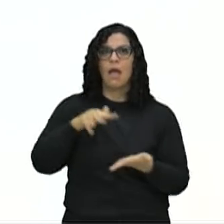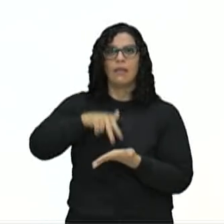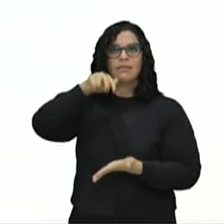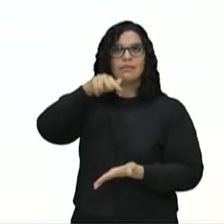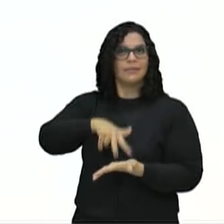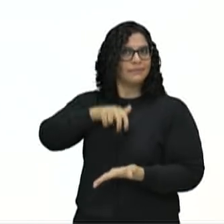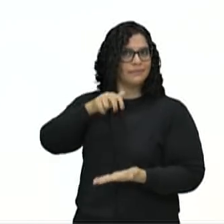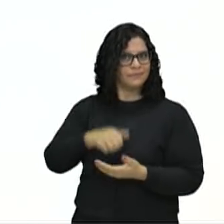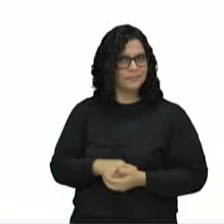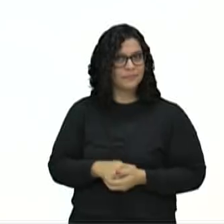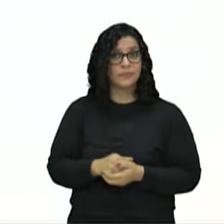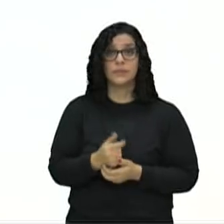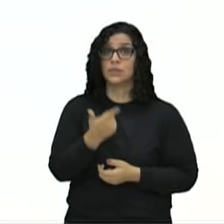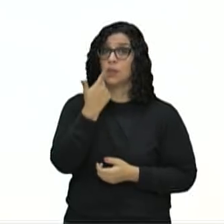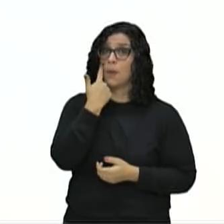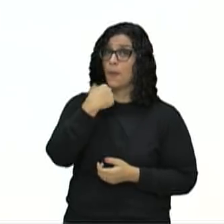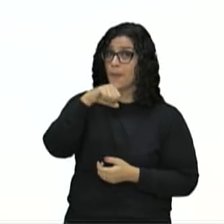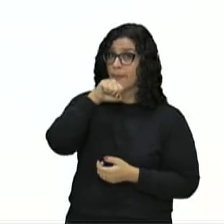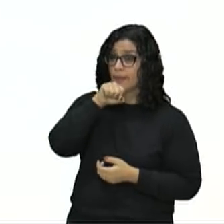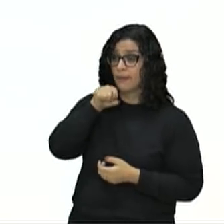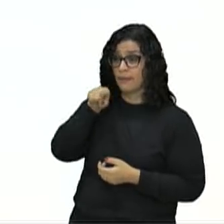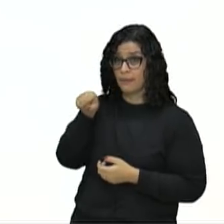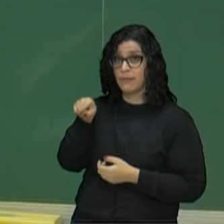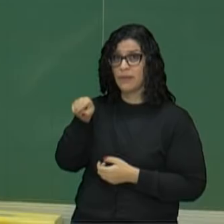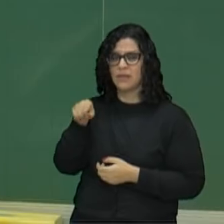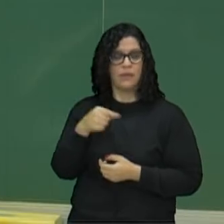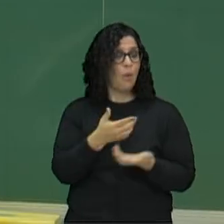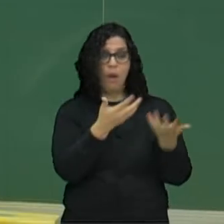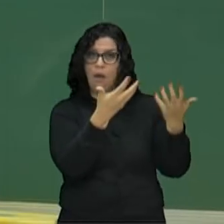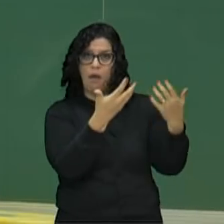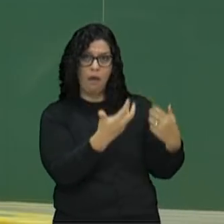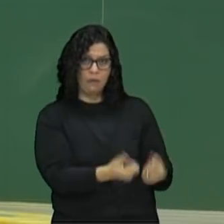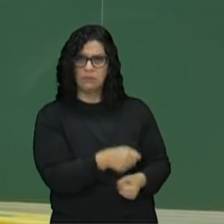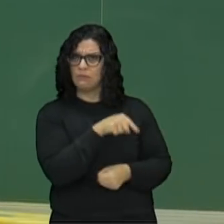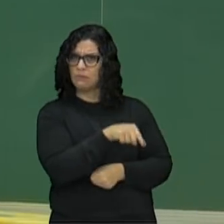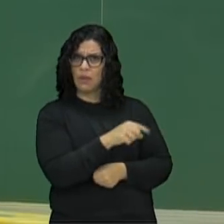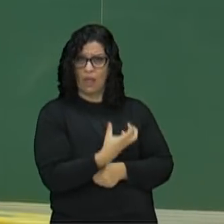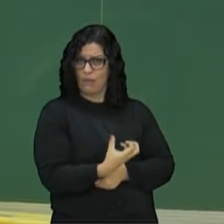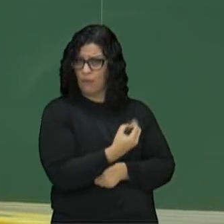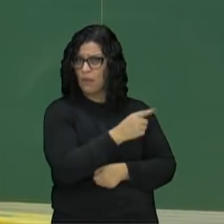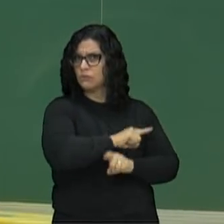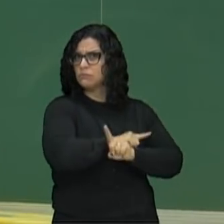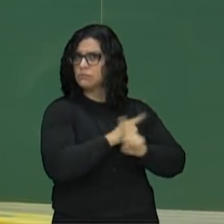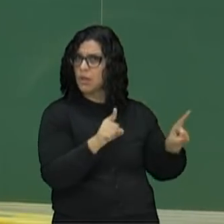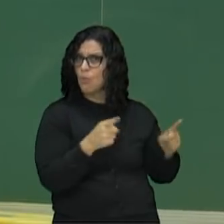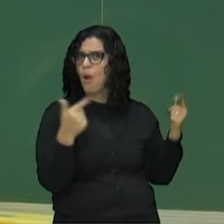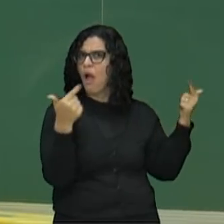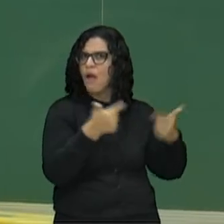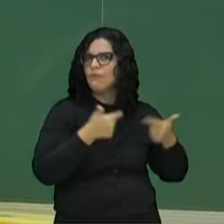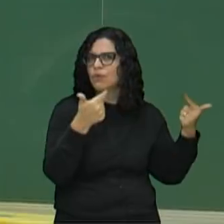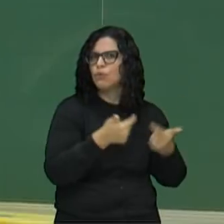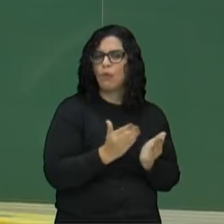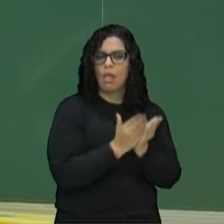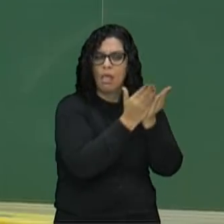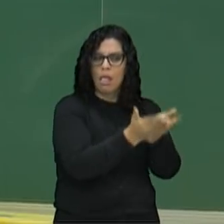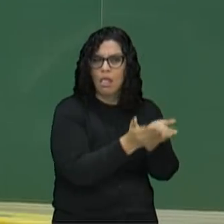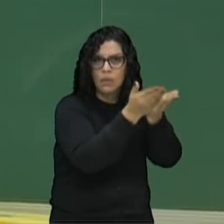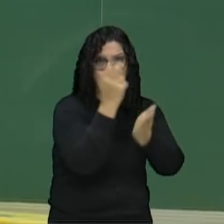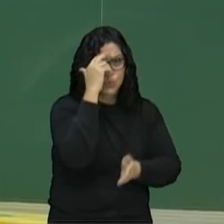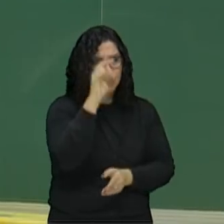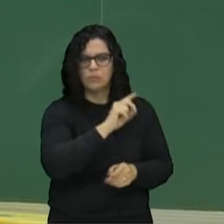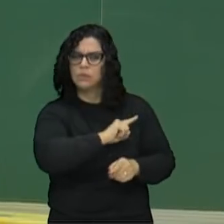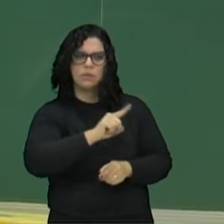entusiasmado. Então o pai ali desaprovava completamente a sua aventura, o seu sonho,